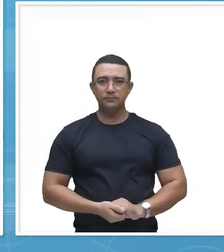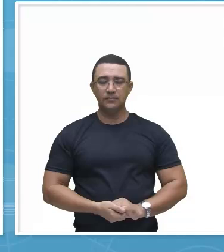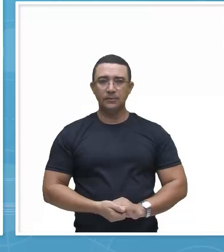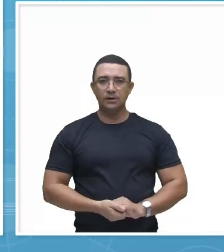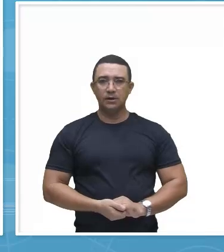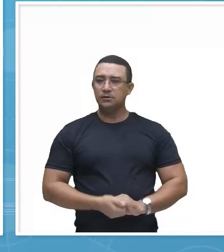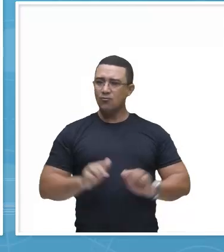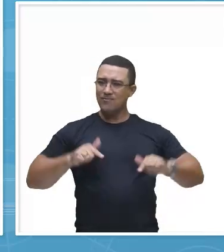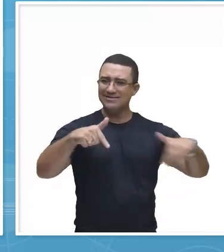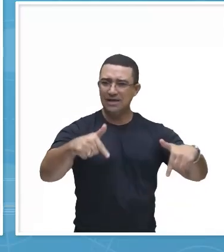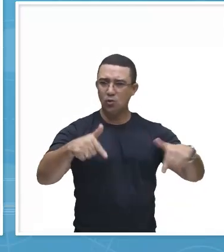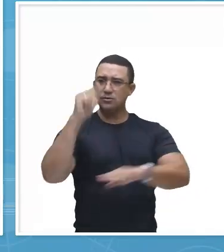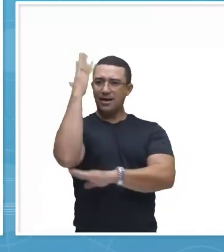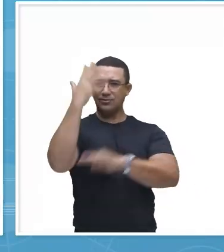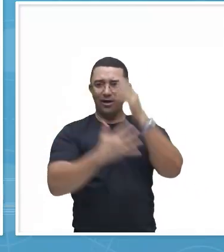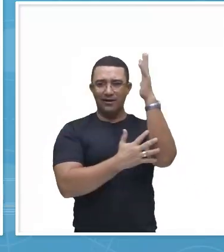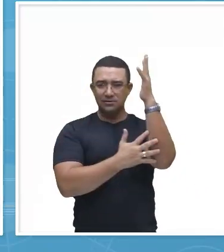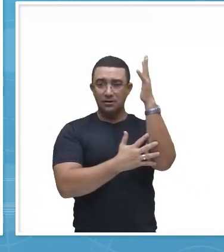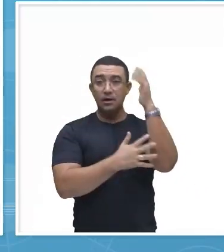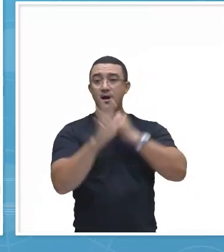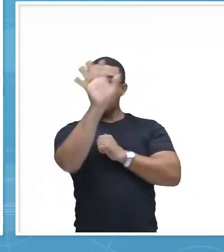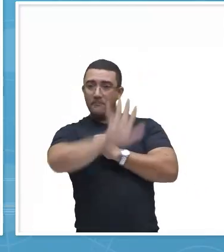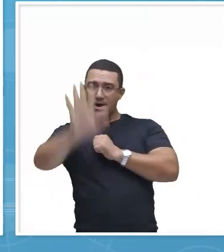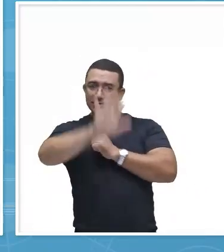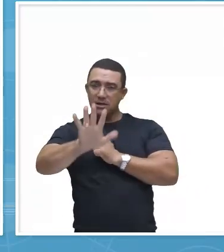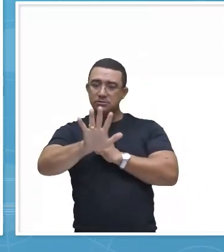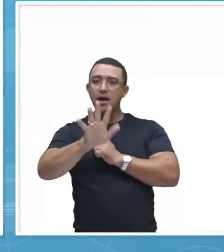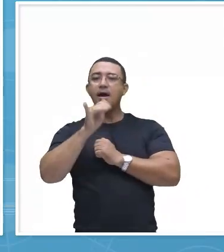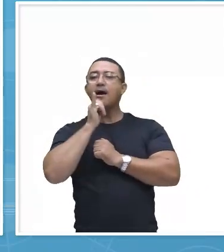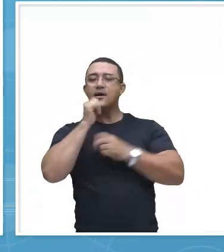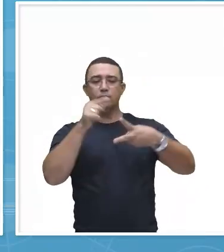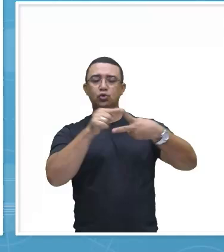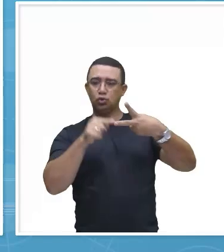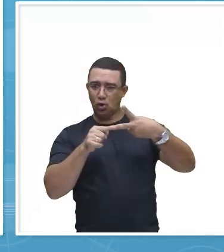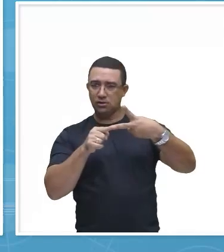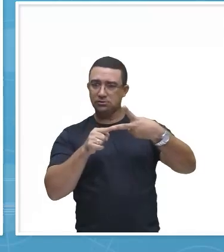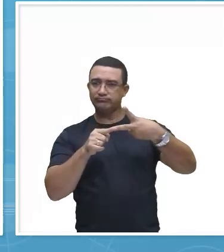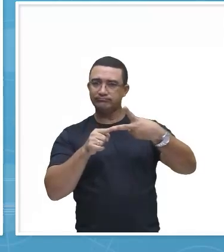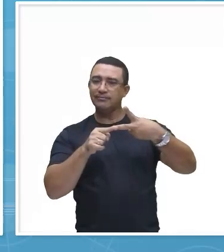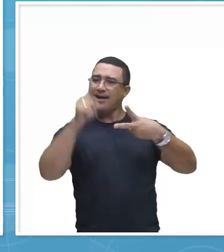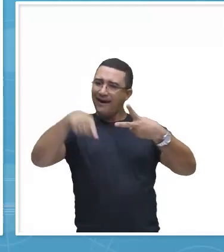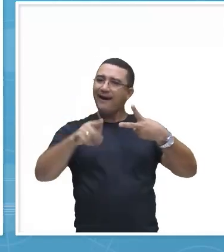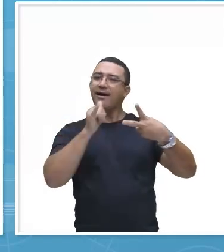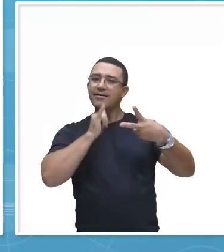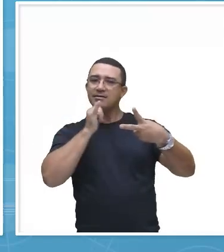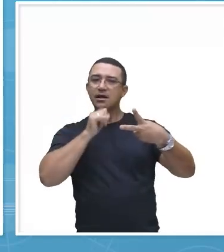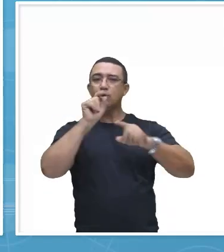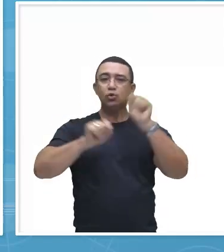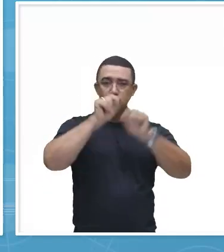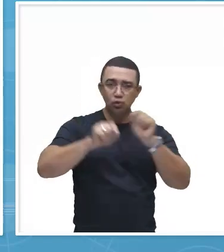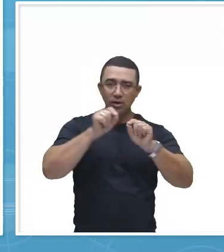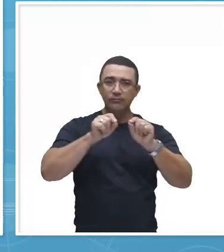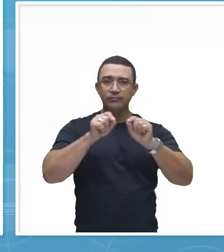A ação da natureza e da paisagem. Por exemplo, trouxe aí 2 exemplos para nós. São exemplos de construções, né,